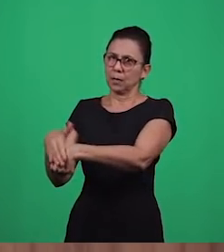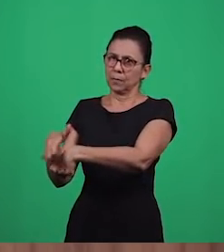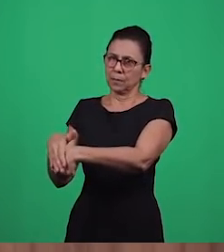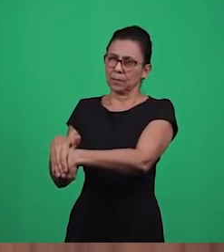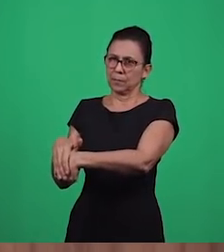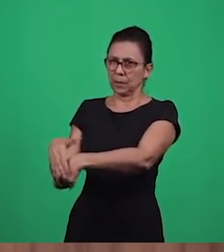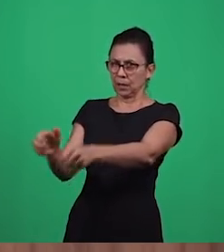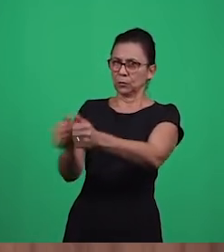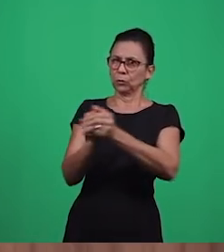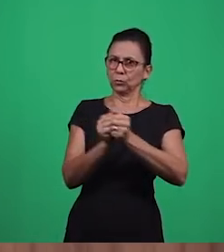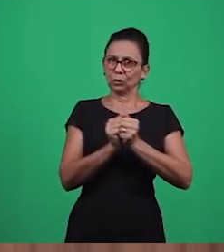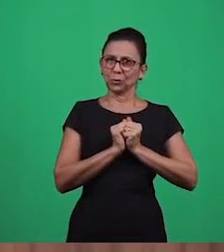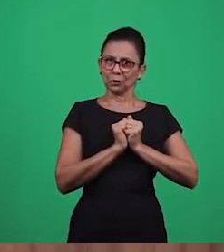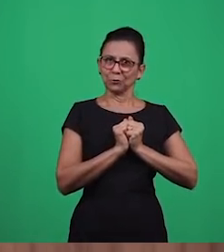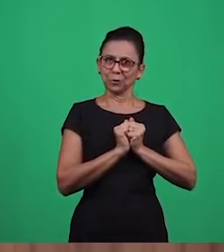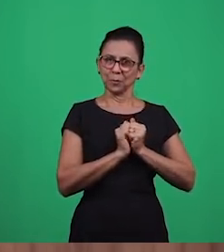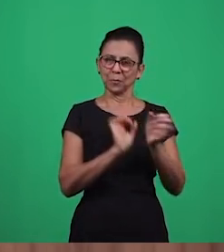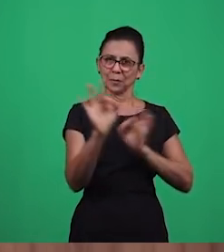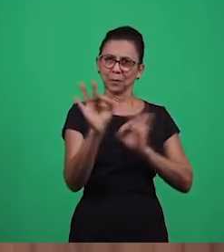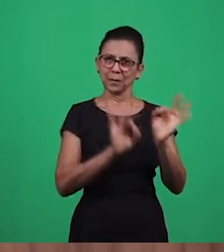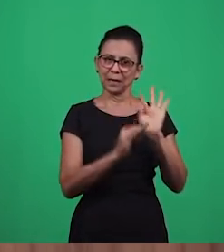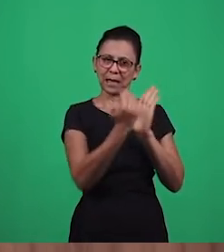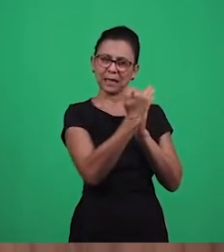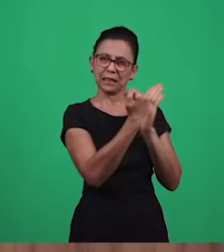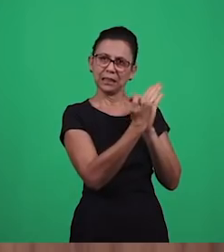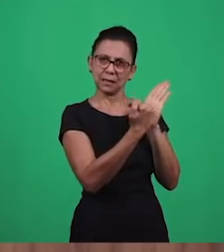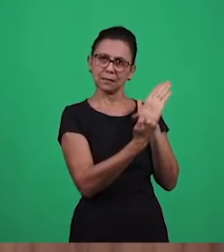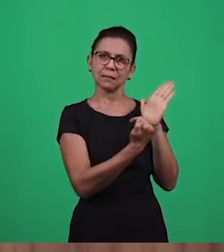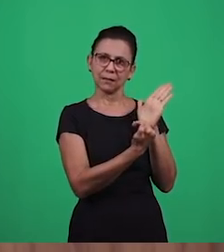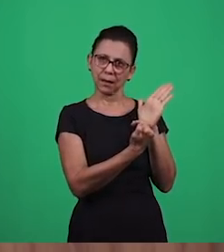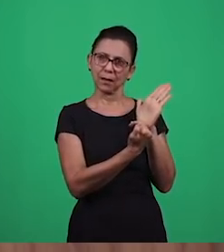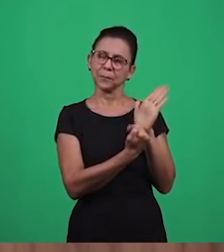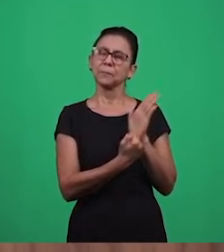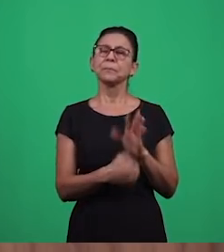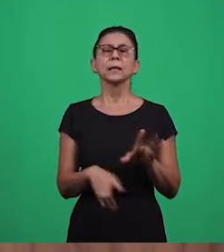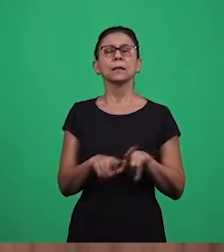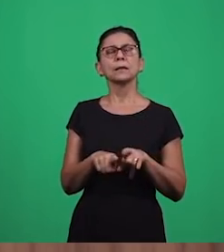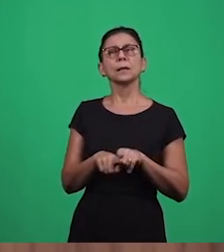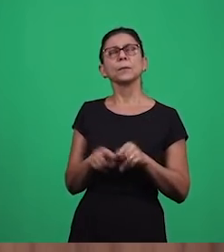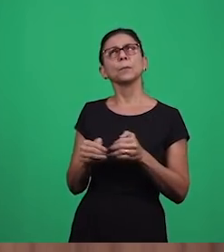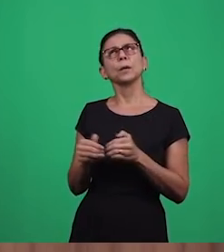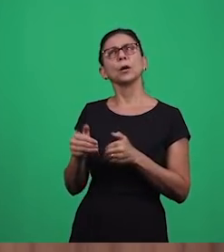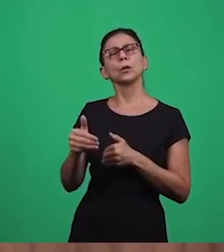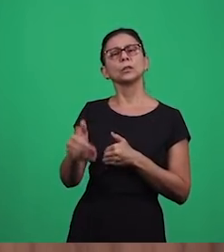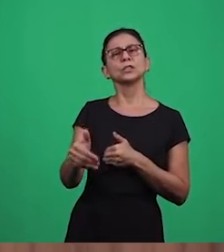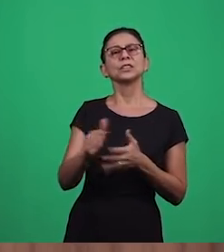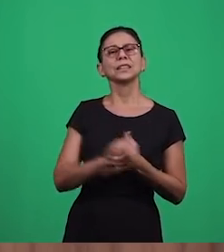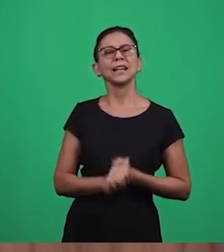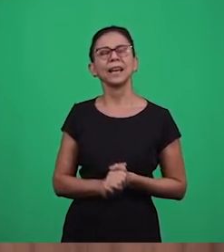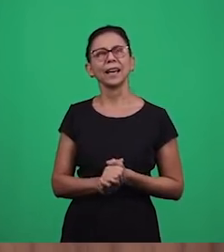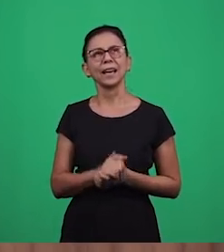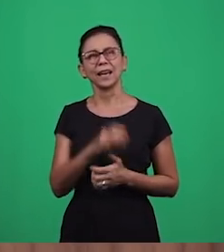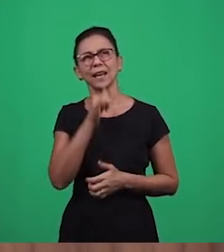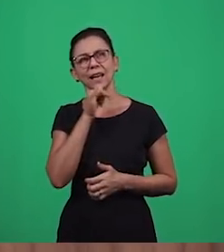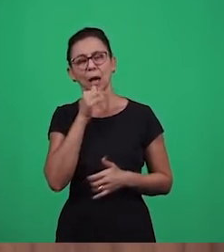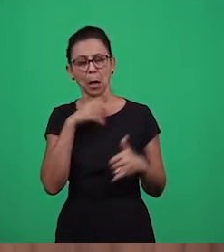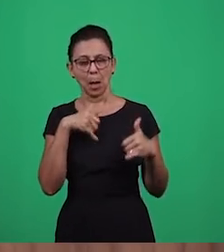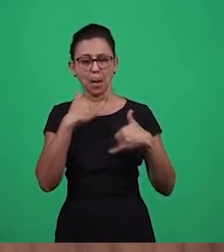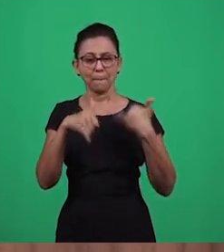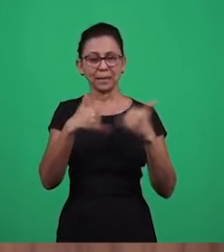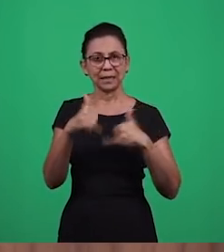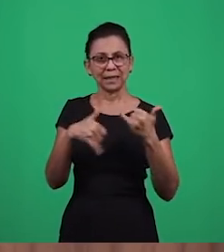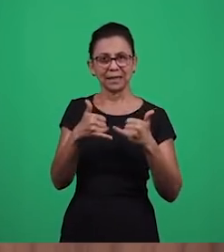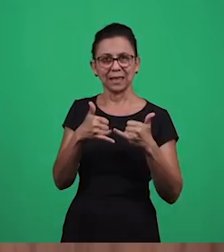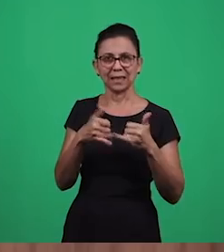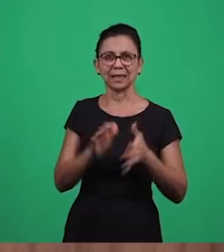construíram conosco. E também podemos trabalhar a rotina com as crianças através de brincadeiras. Por exemplo,